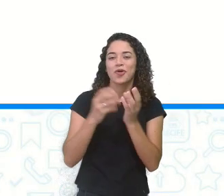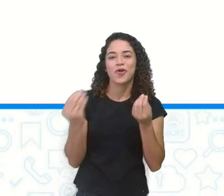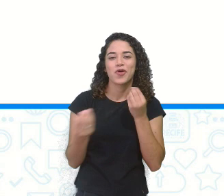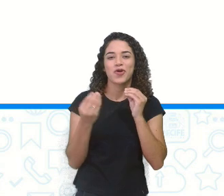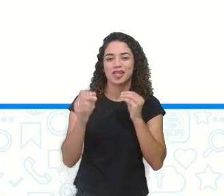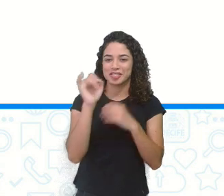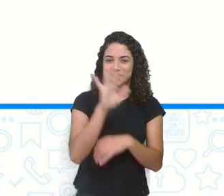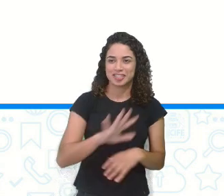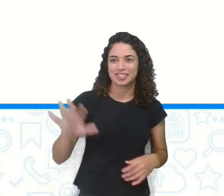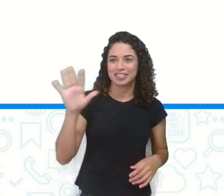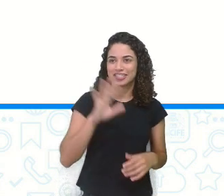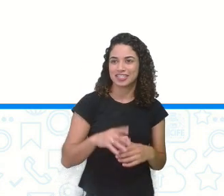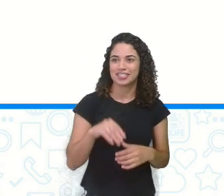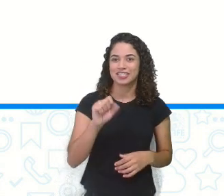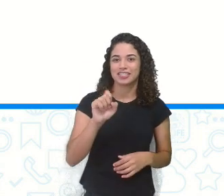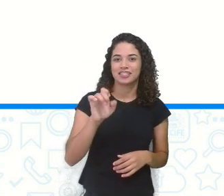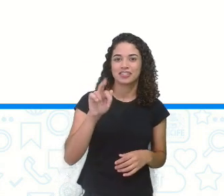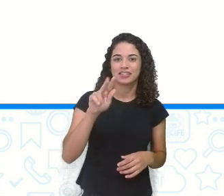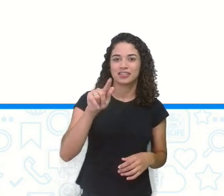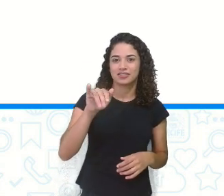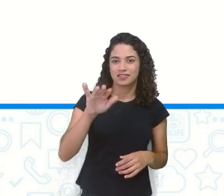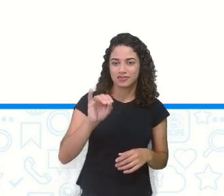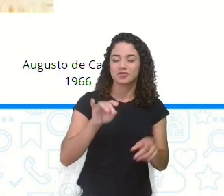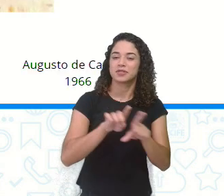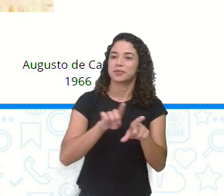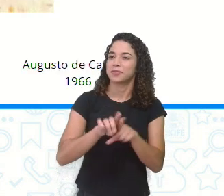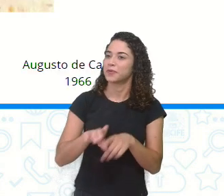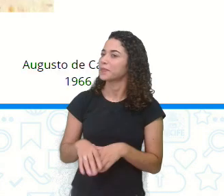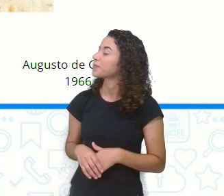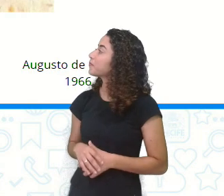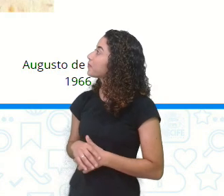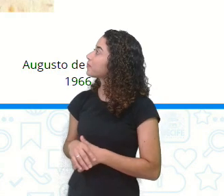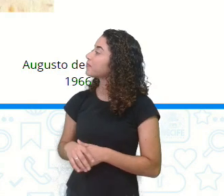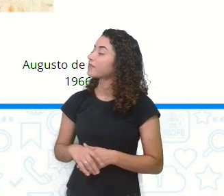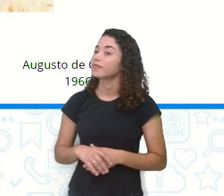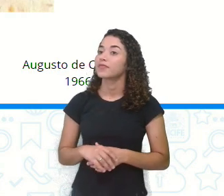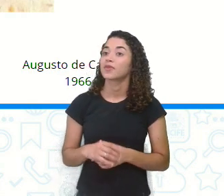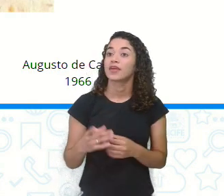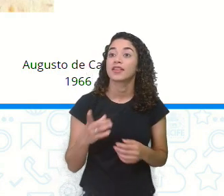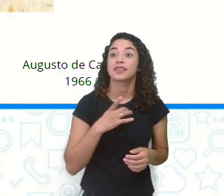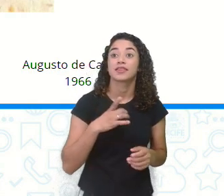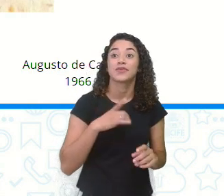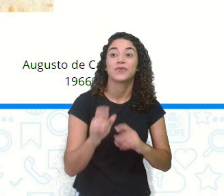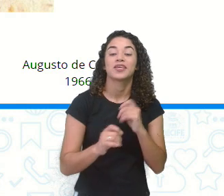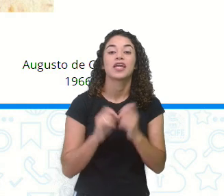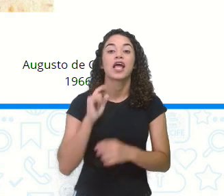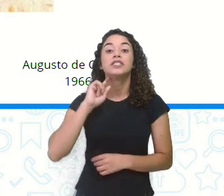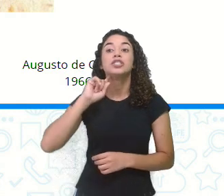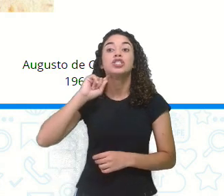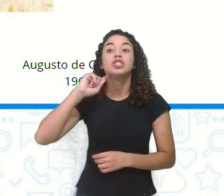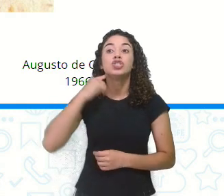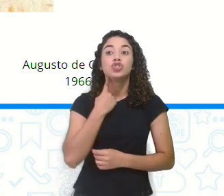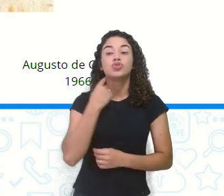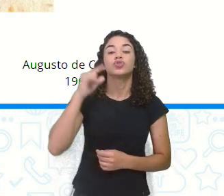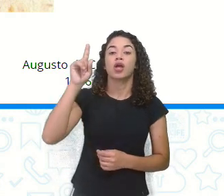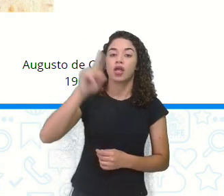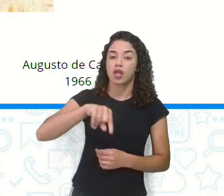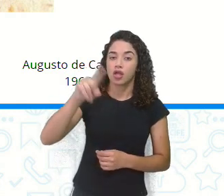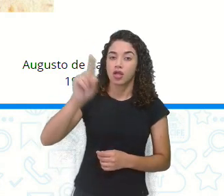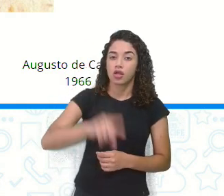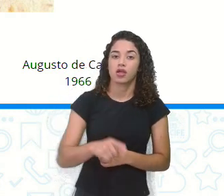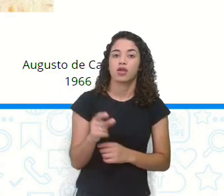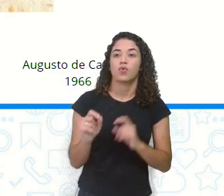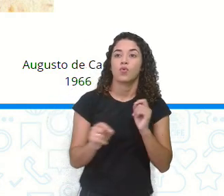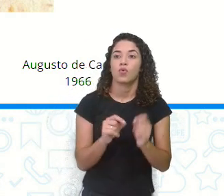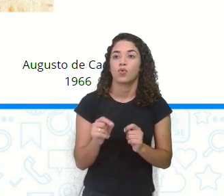aí do jacaré e só a palavrinha jacaré. O lixo, olha, que é também um poema visual, lixo,